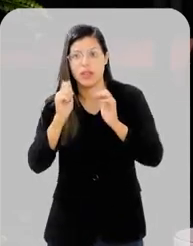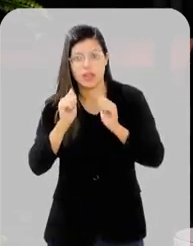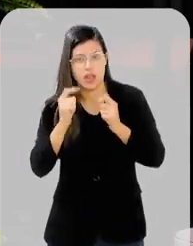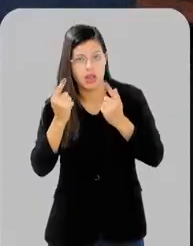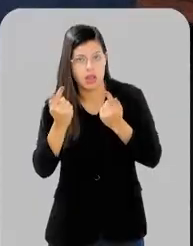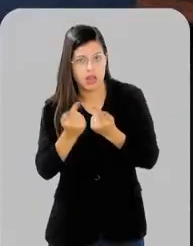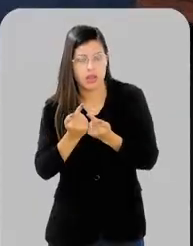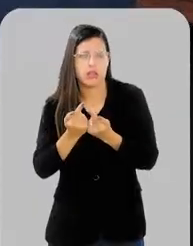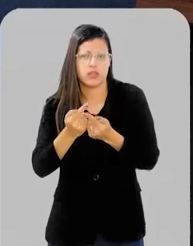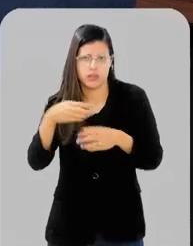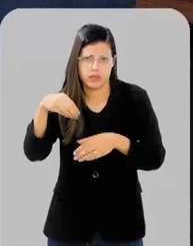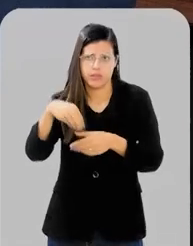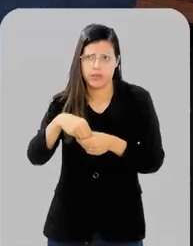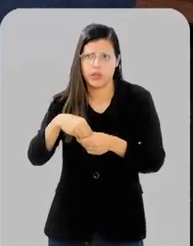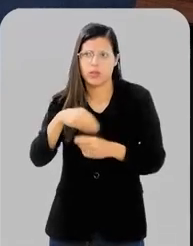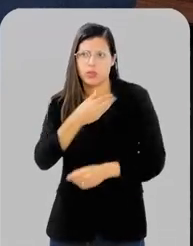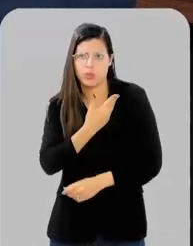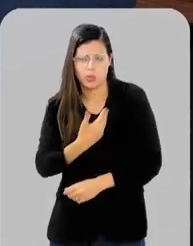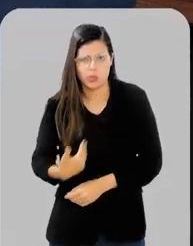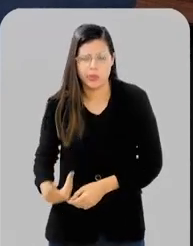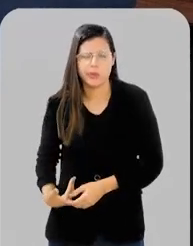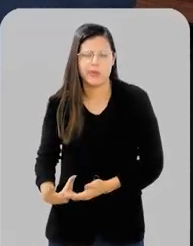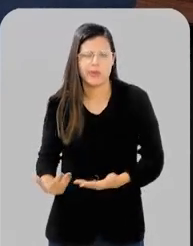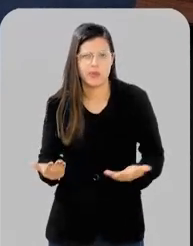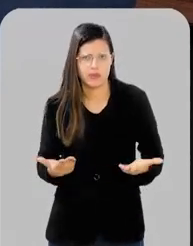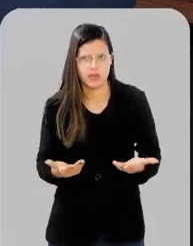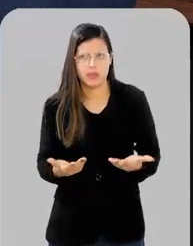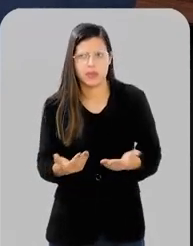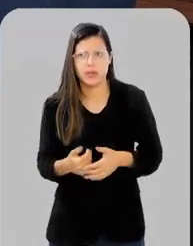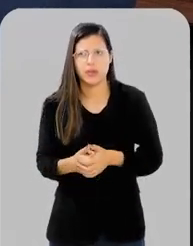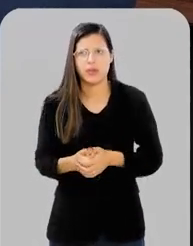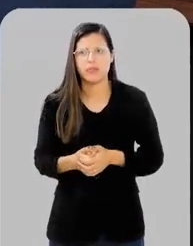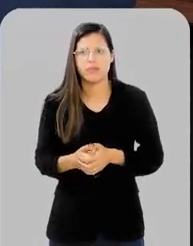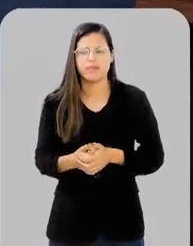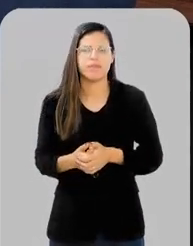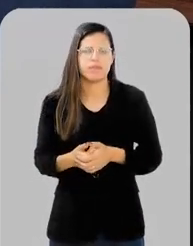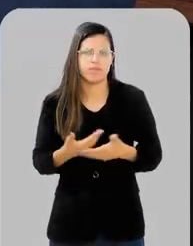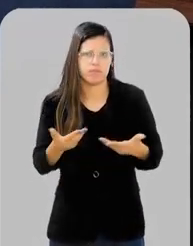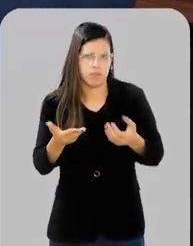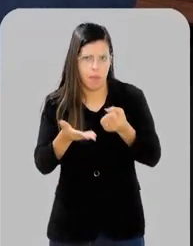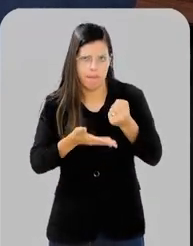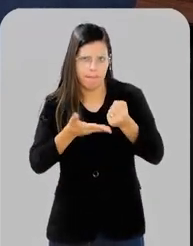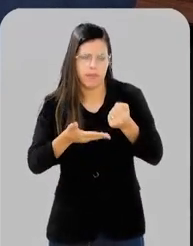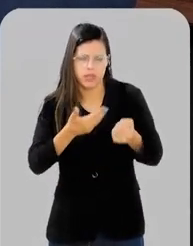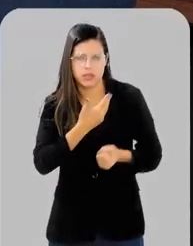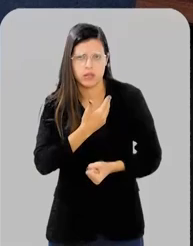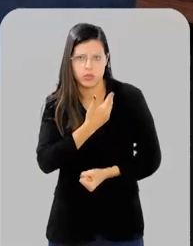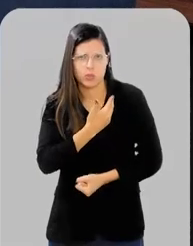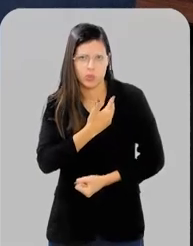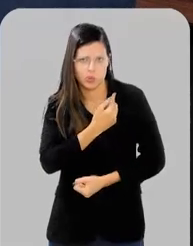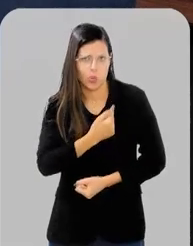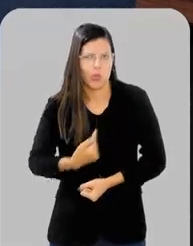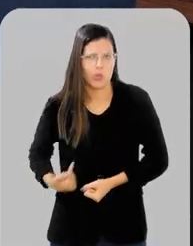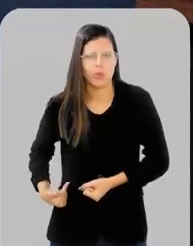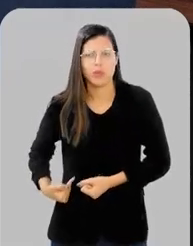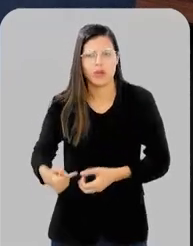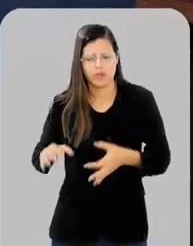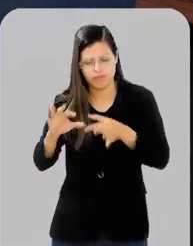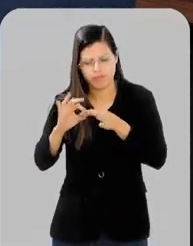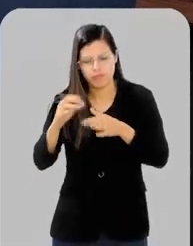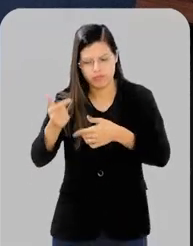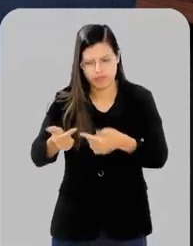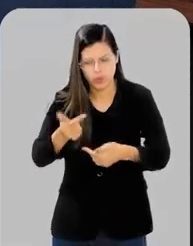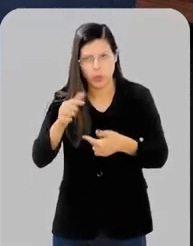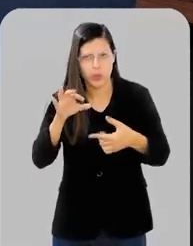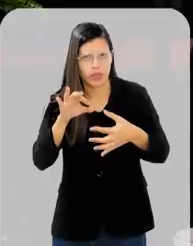Legislativa dentro do governo Evidente né Eu sou base do governo a gente tô eh trabalhando unido